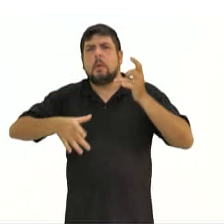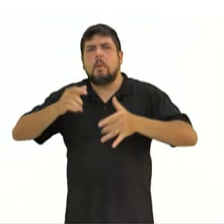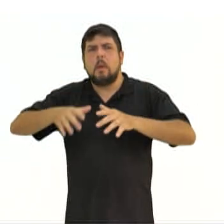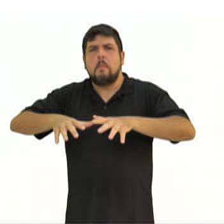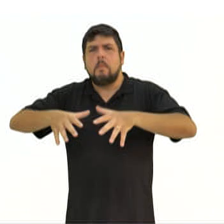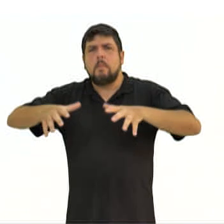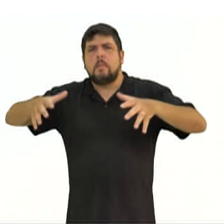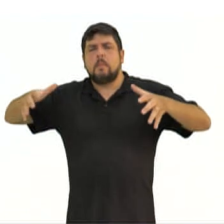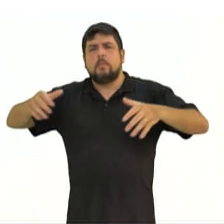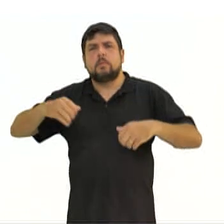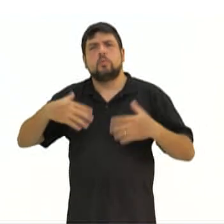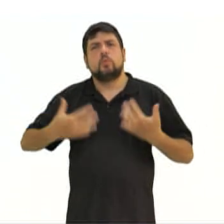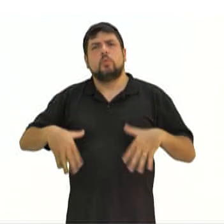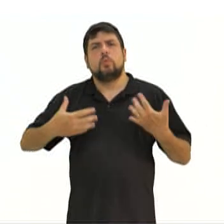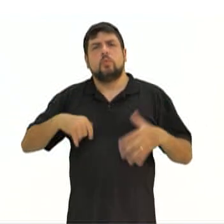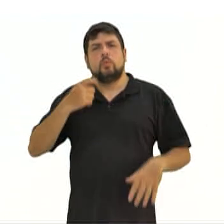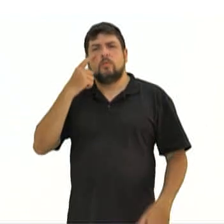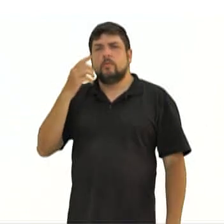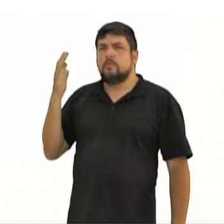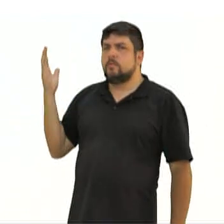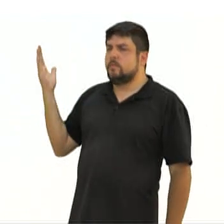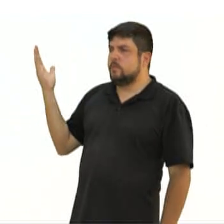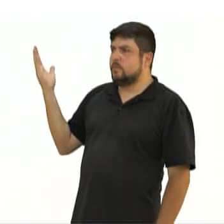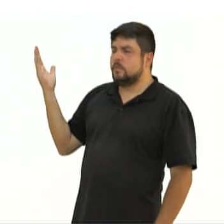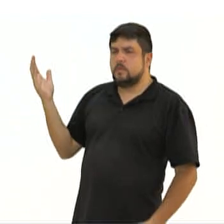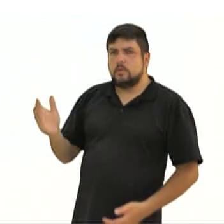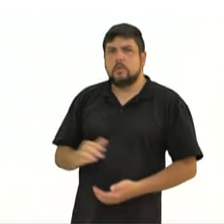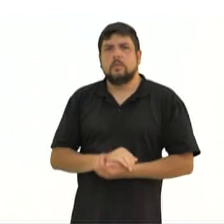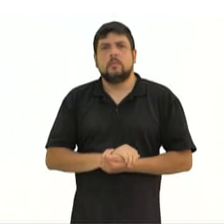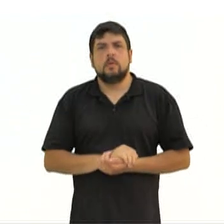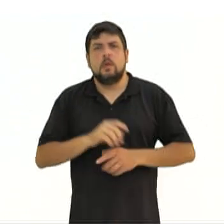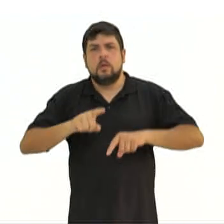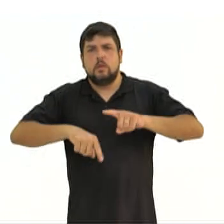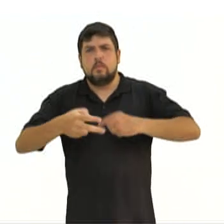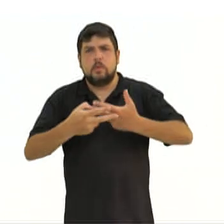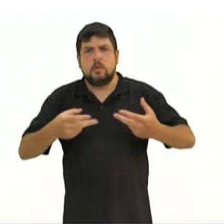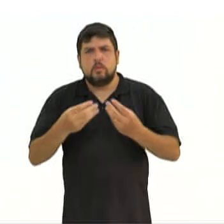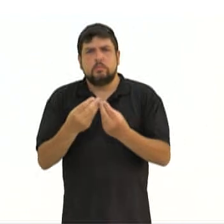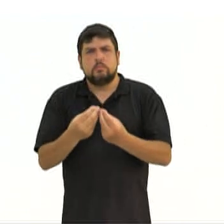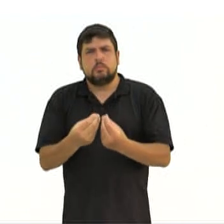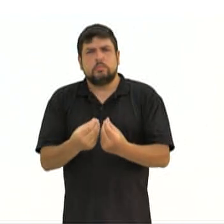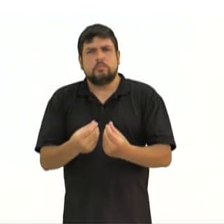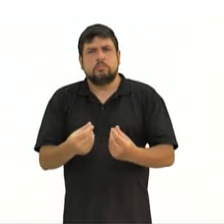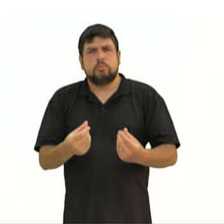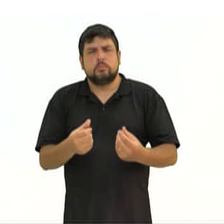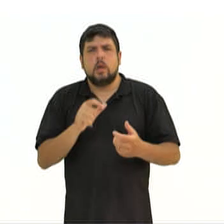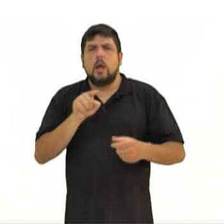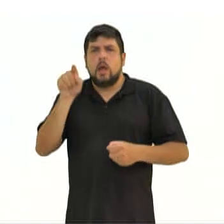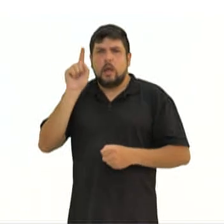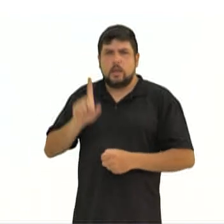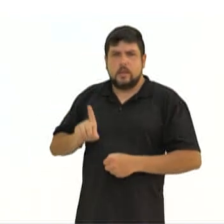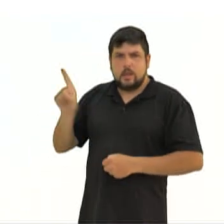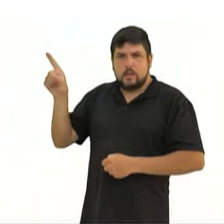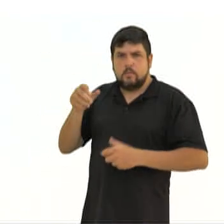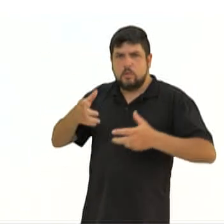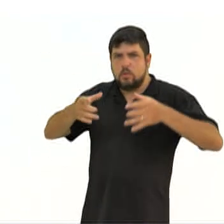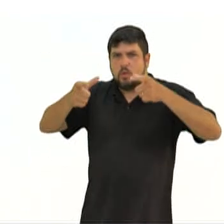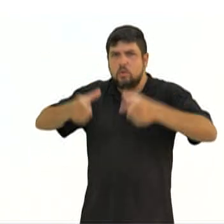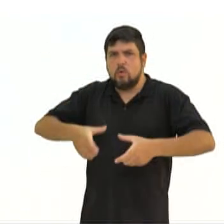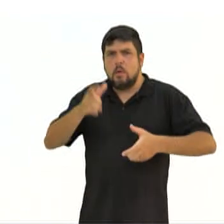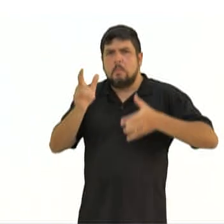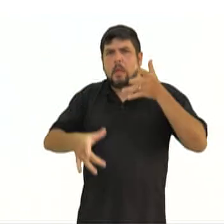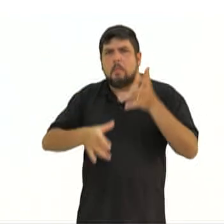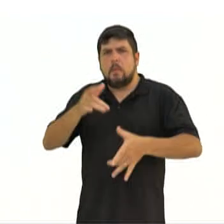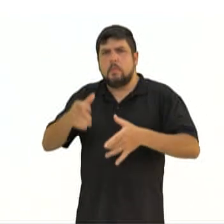com os processos de oxirredução e de corrosão desses materiais, vão depositando componentes tóxicos no meio ambiente que vão